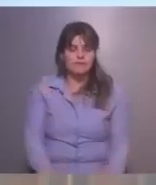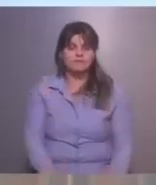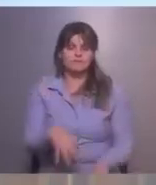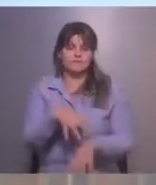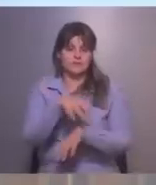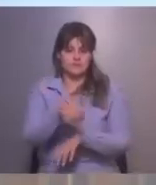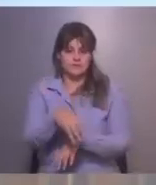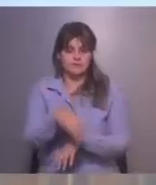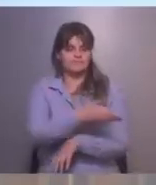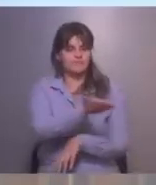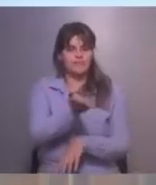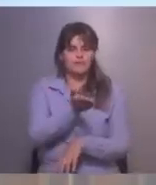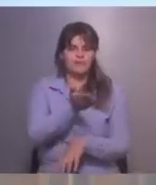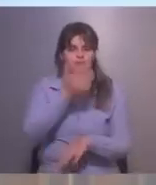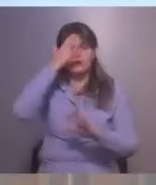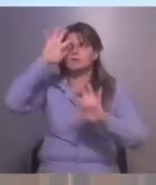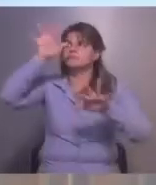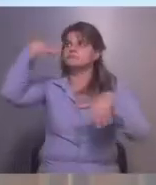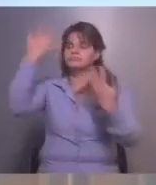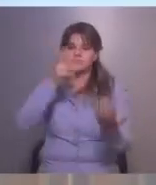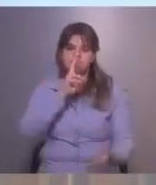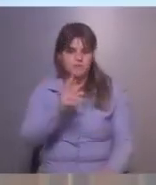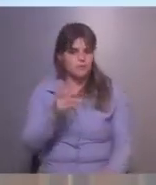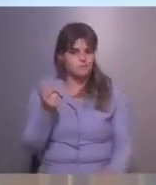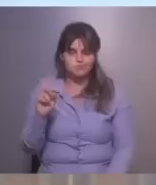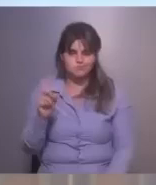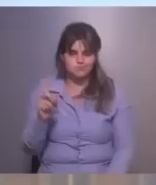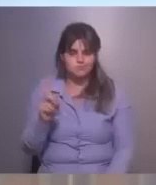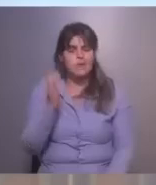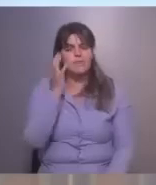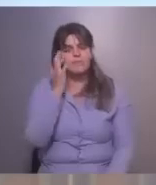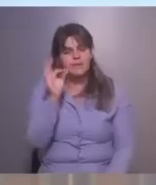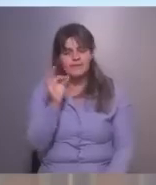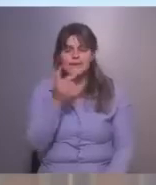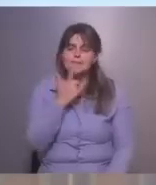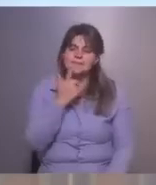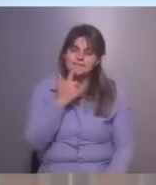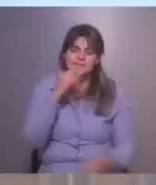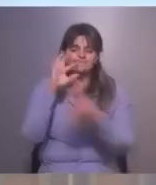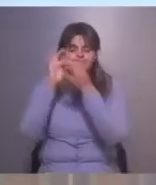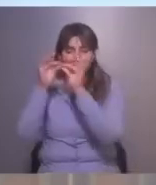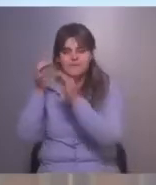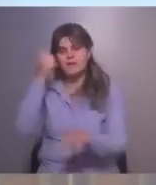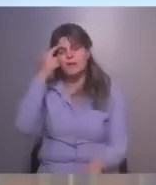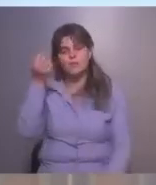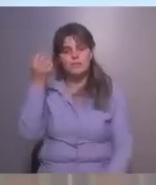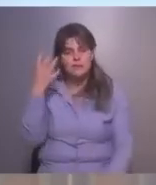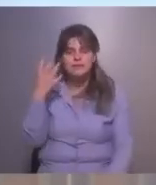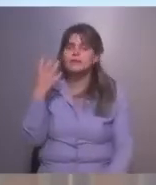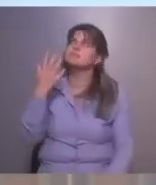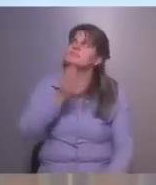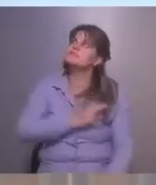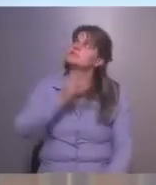não sejais irrefletidos, mas procurai compreender qual é a vontade